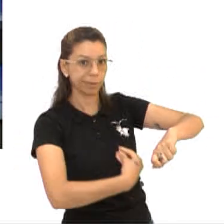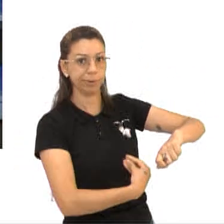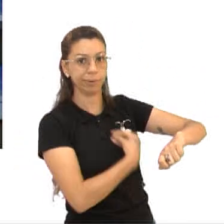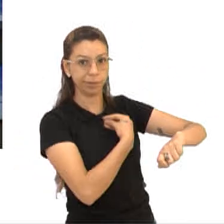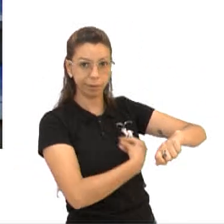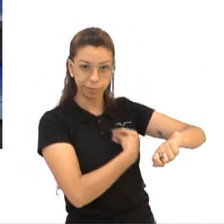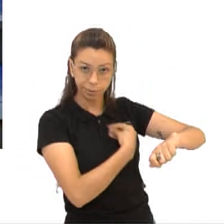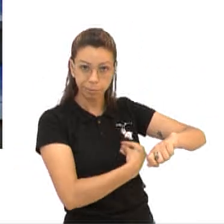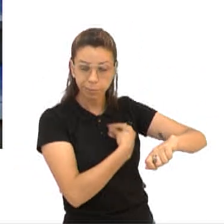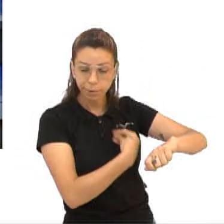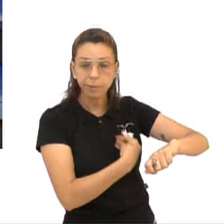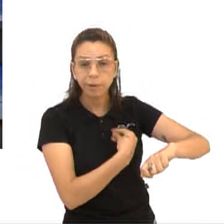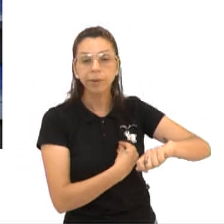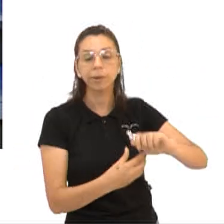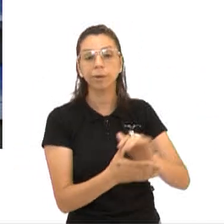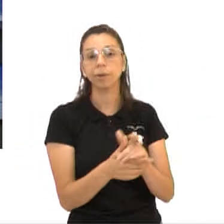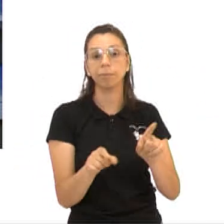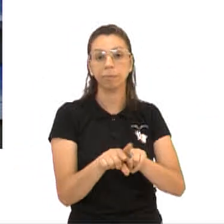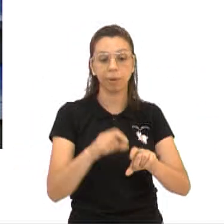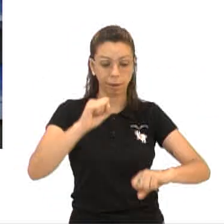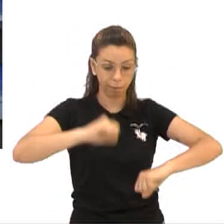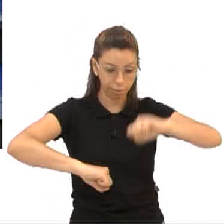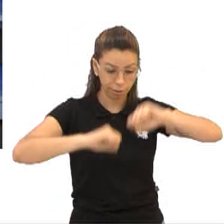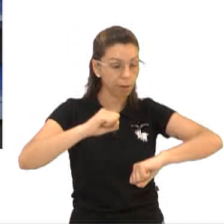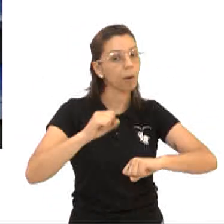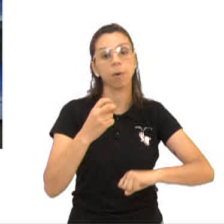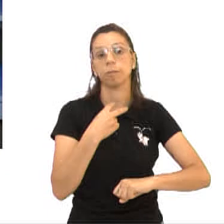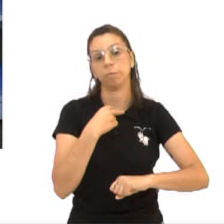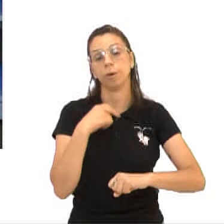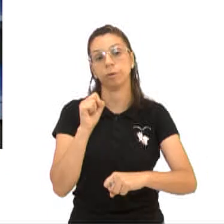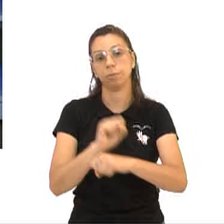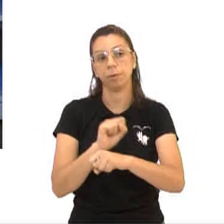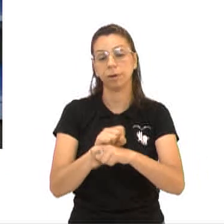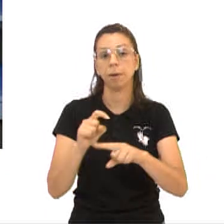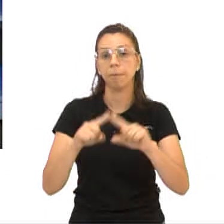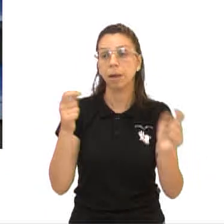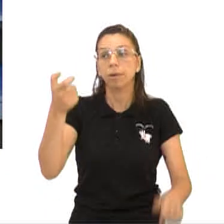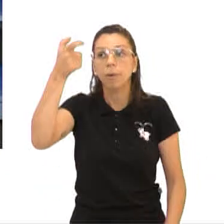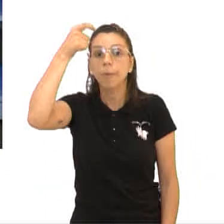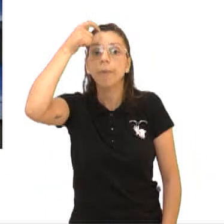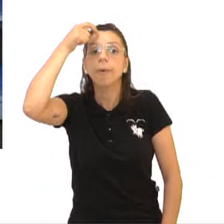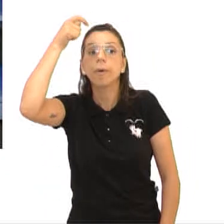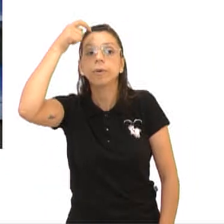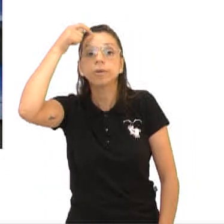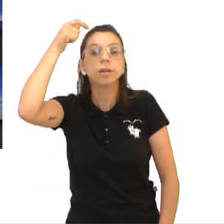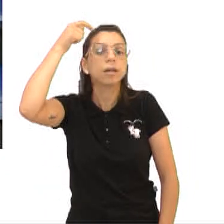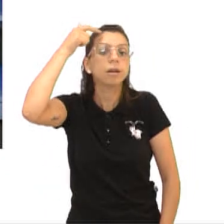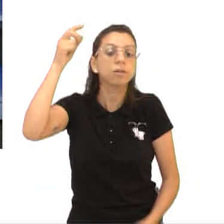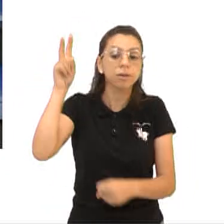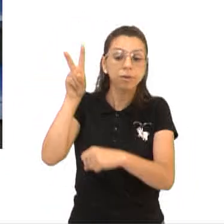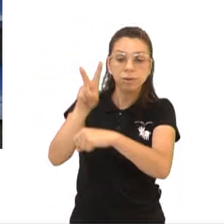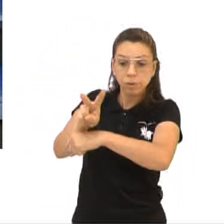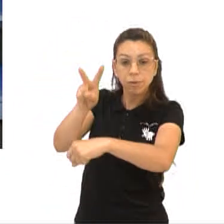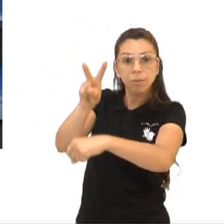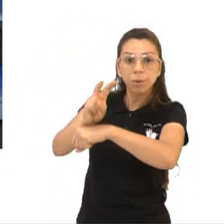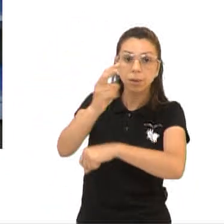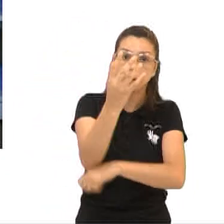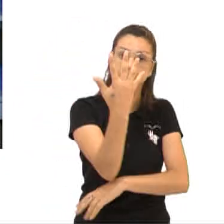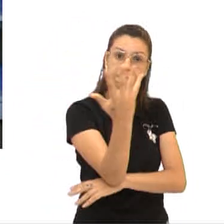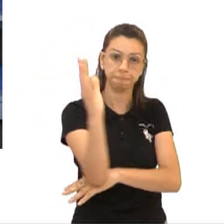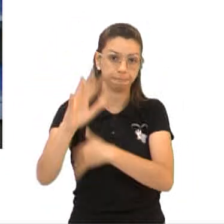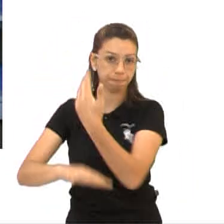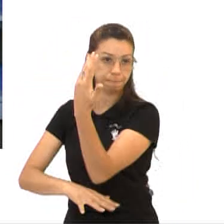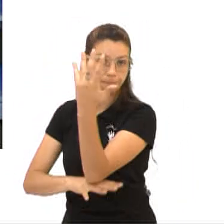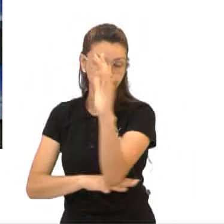do mercado, da indústria, que não pode parar, com consciência de salvaguardar o meio ambiente. E aí nós precisamos